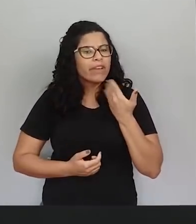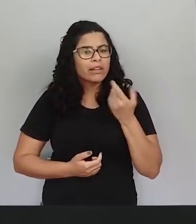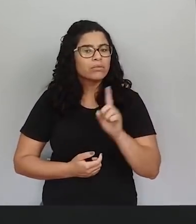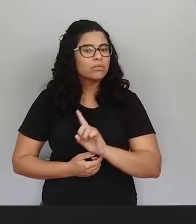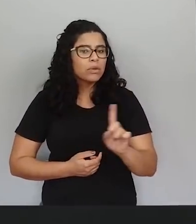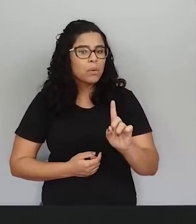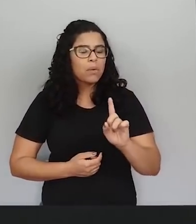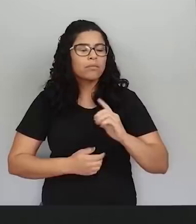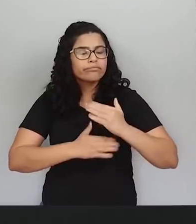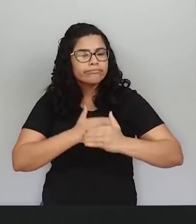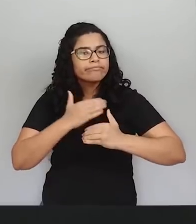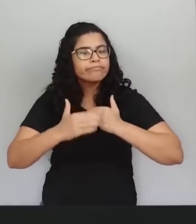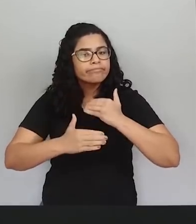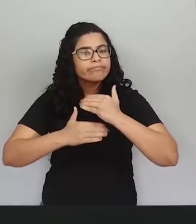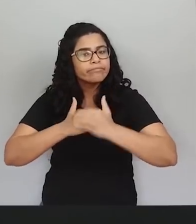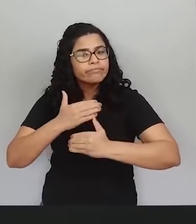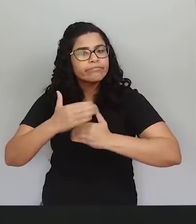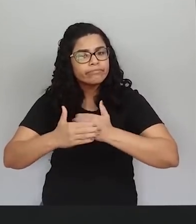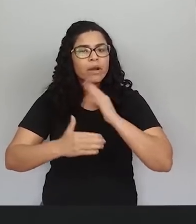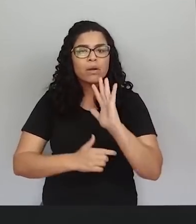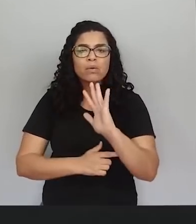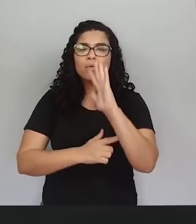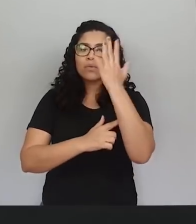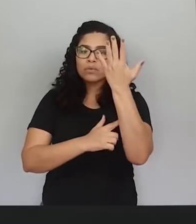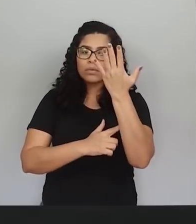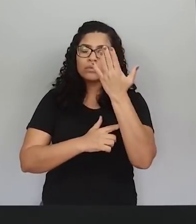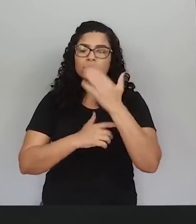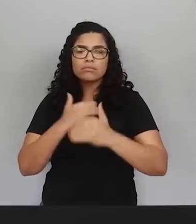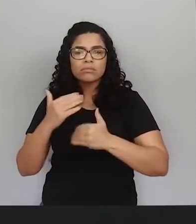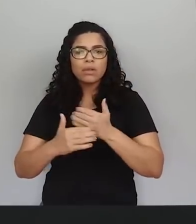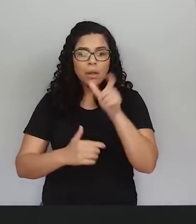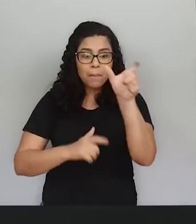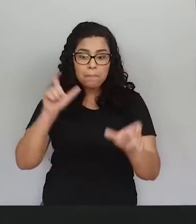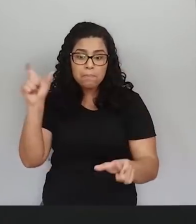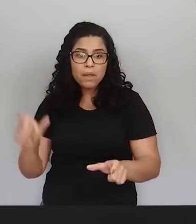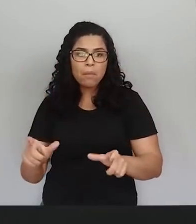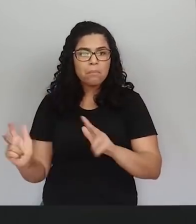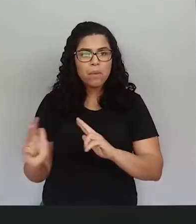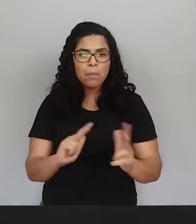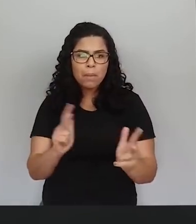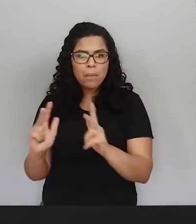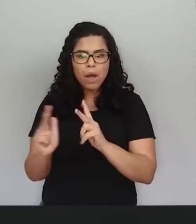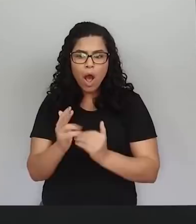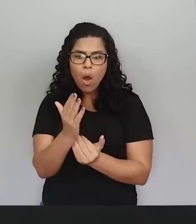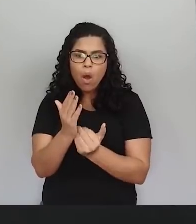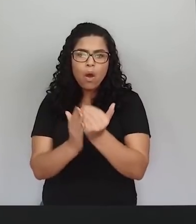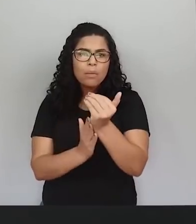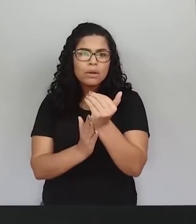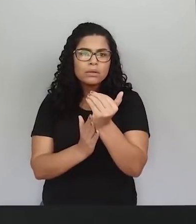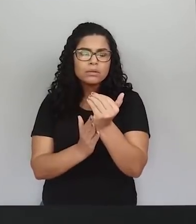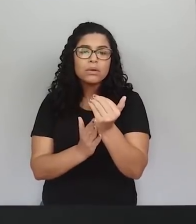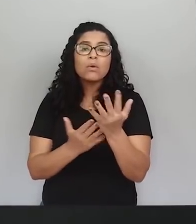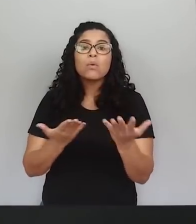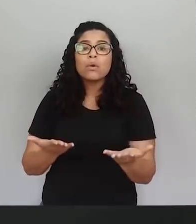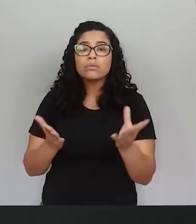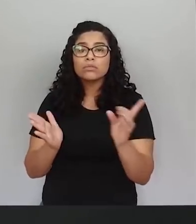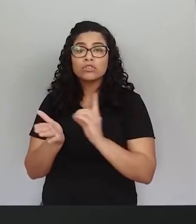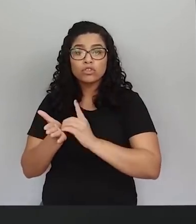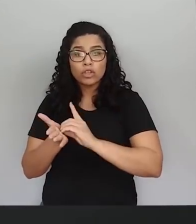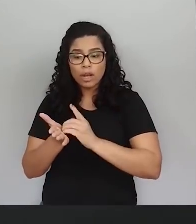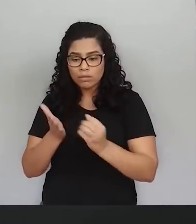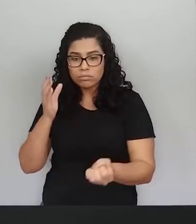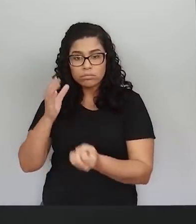utiliza a língua. O quanto o uso criativo da linguagem, o quanto a necessidade de comunicação provoca